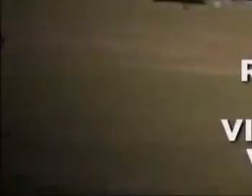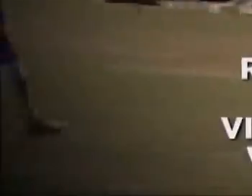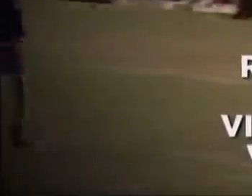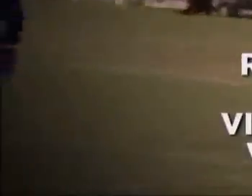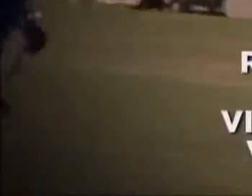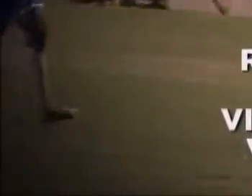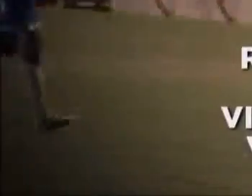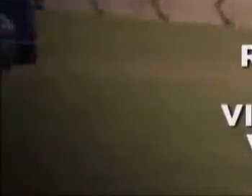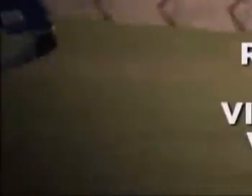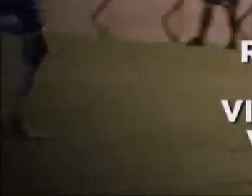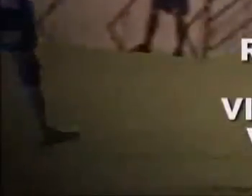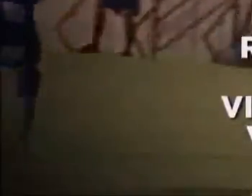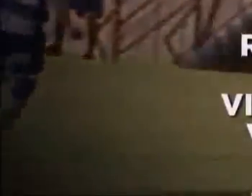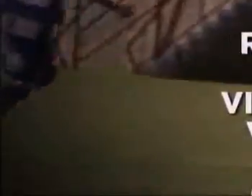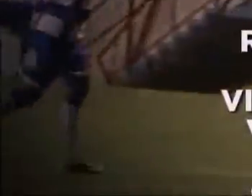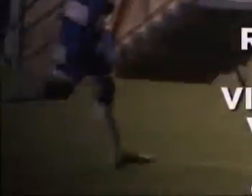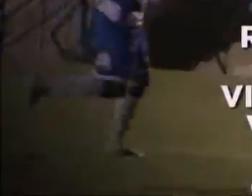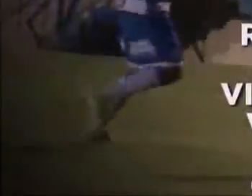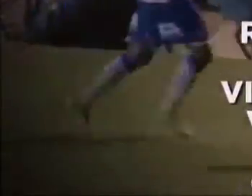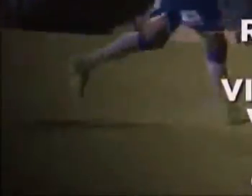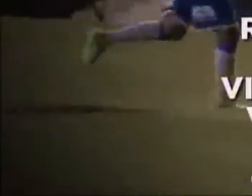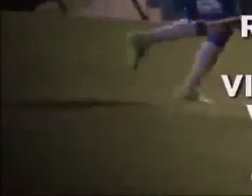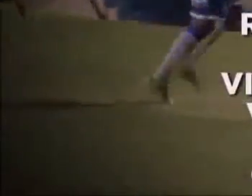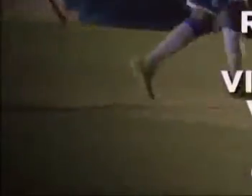de pátria amada Brasil